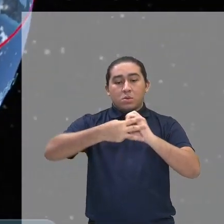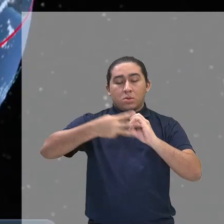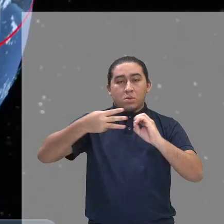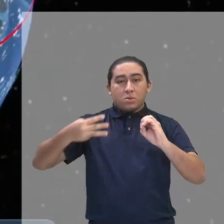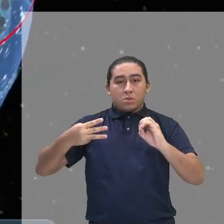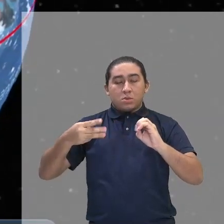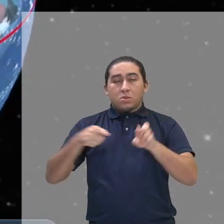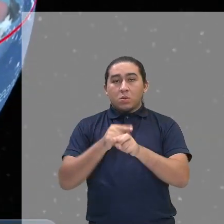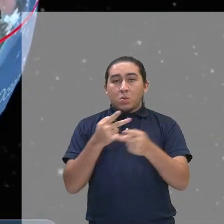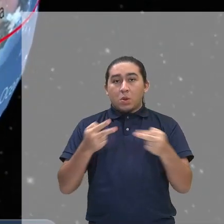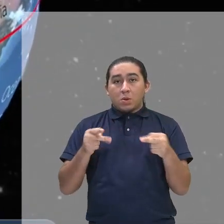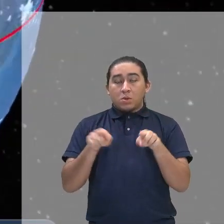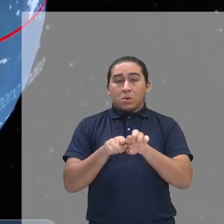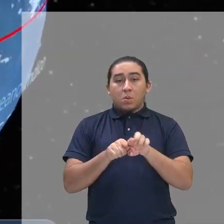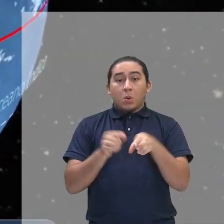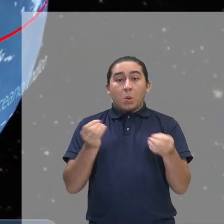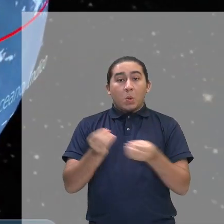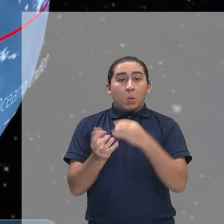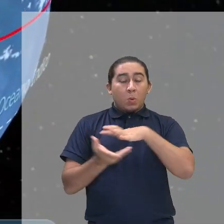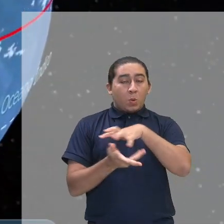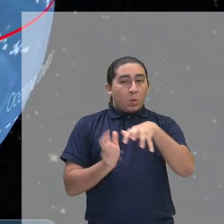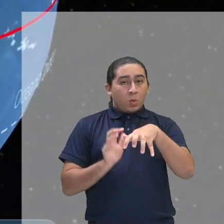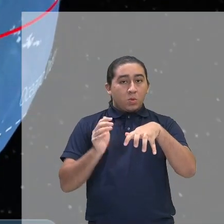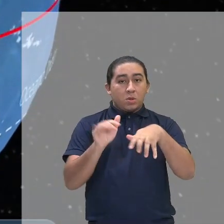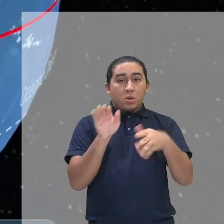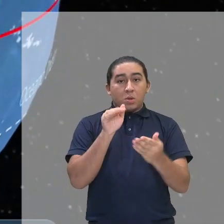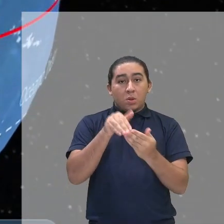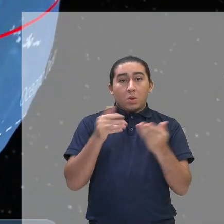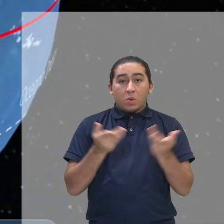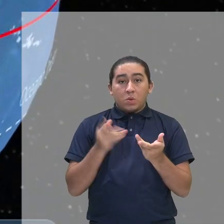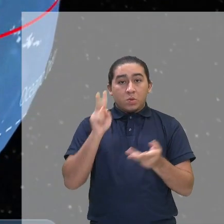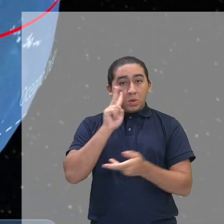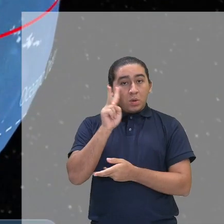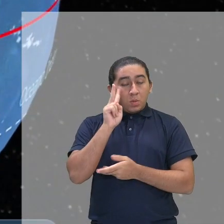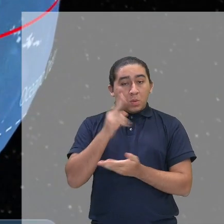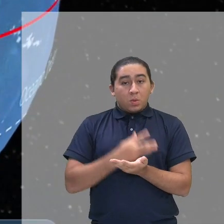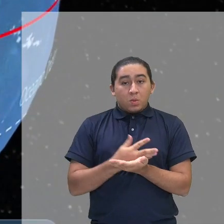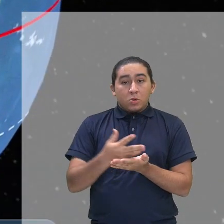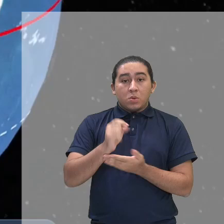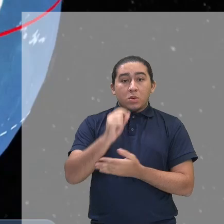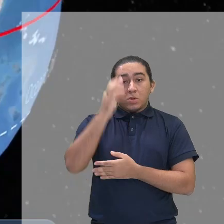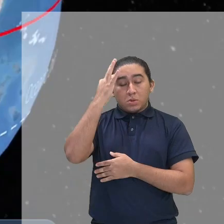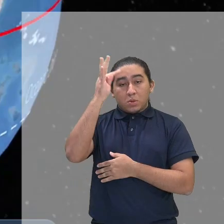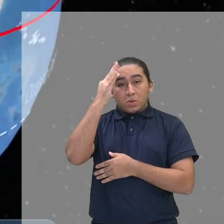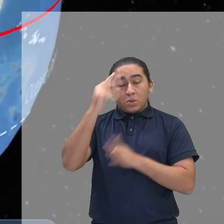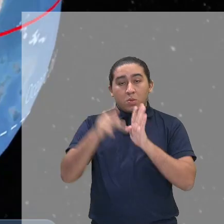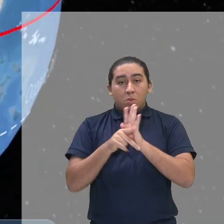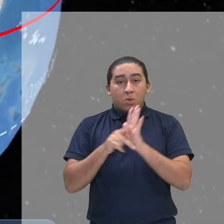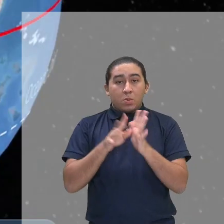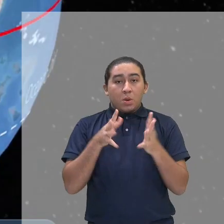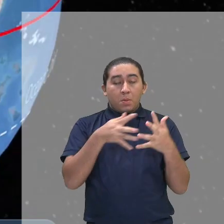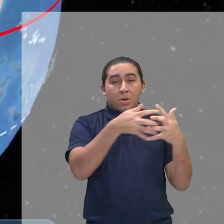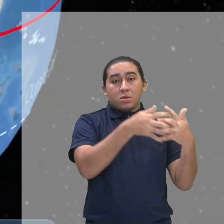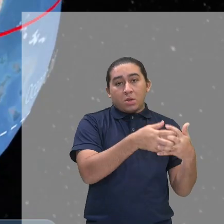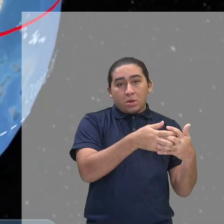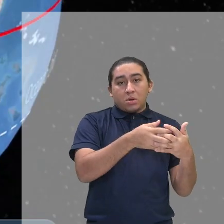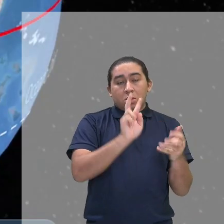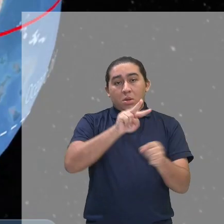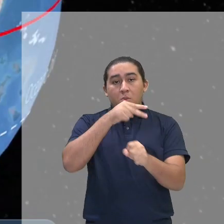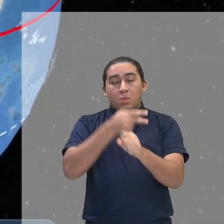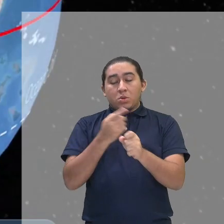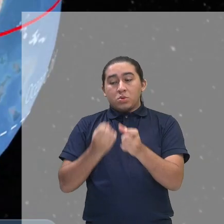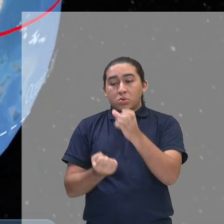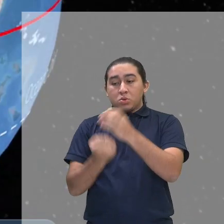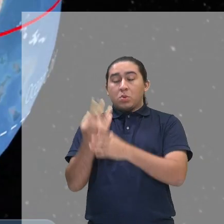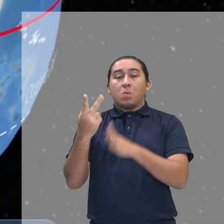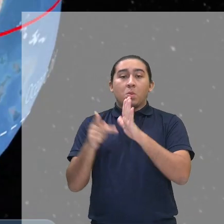estão atualmente, né? Lembrando ali, ó, que ele iniciou de acordo com a teoria na Pangeia até a